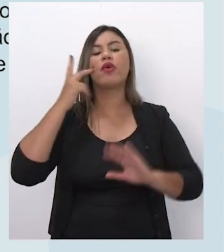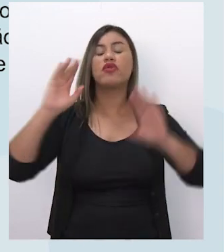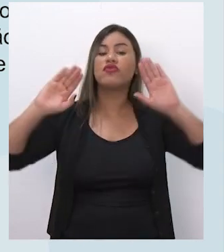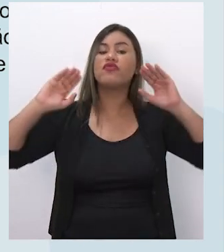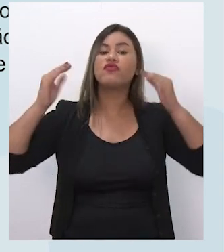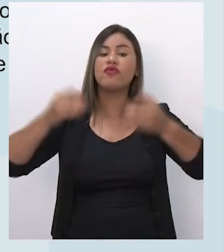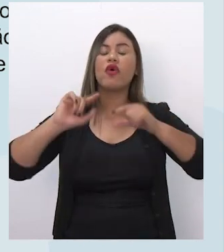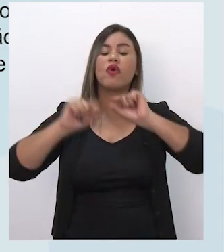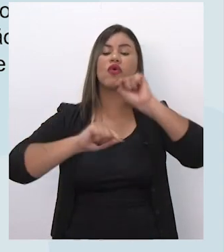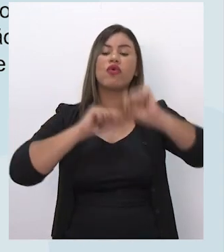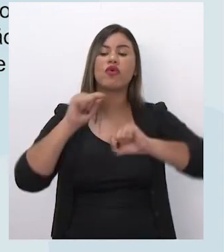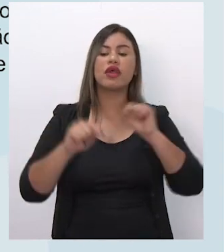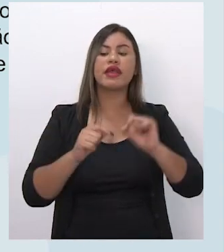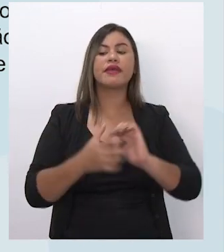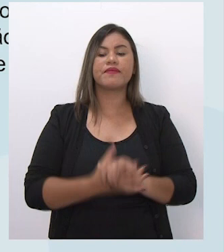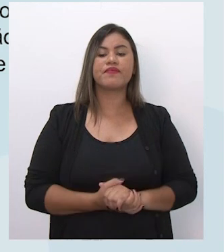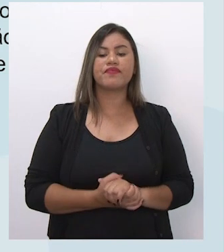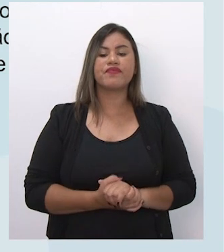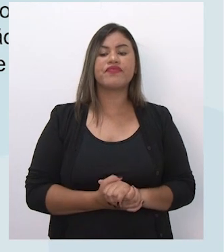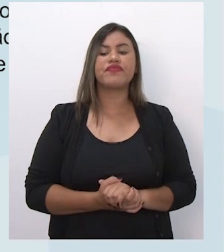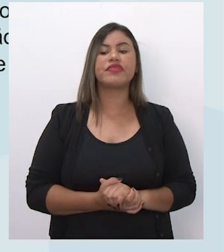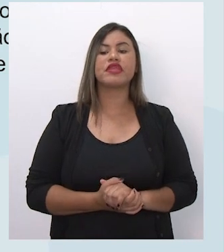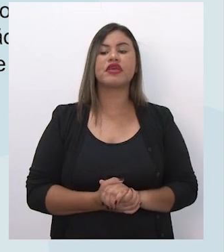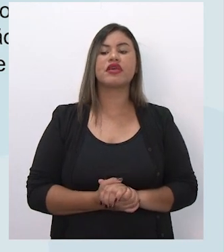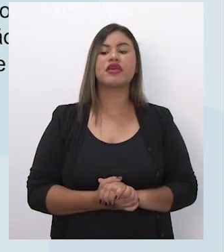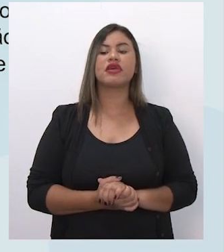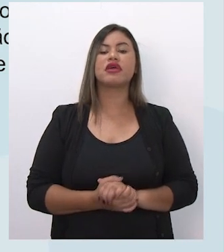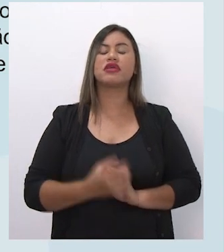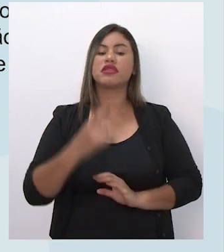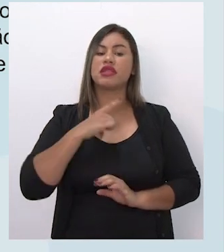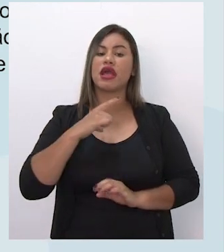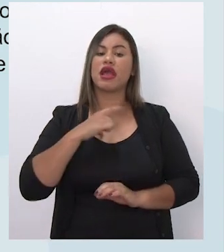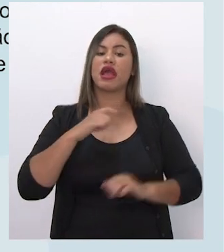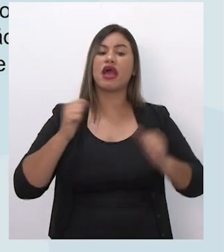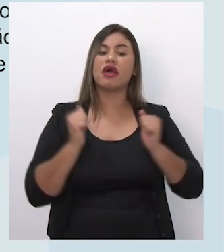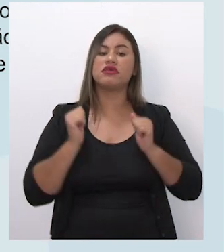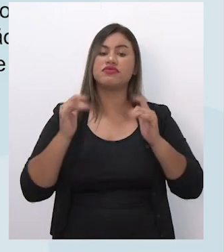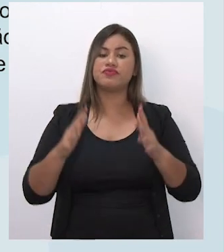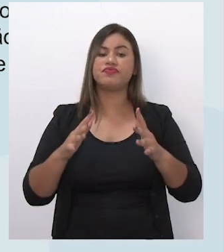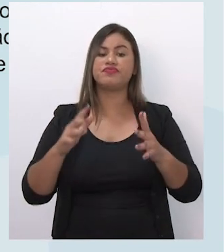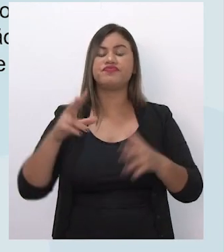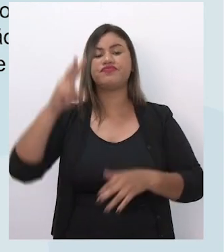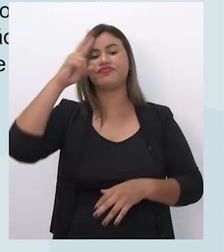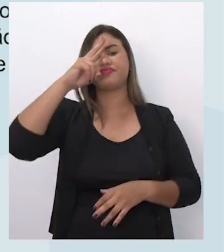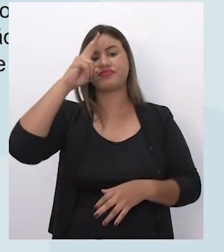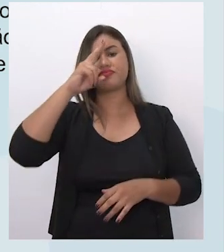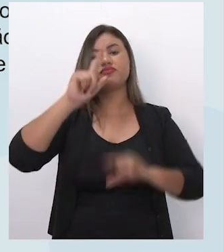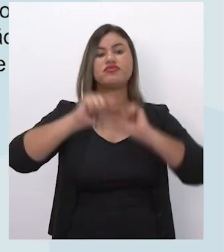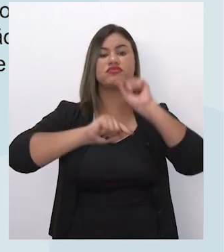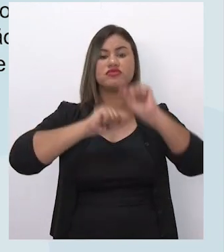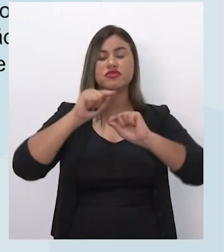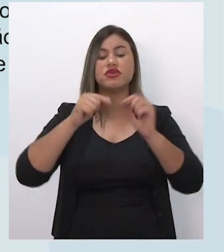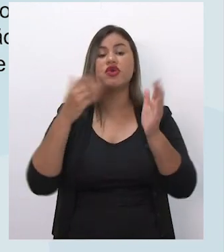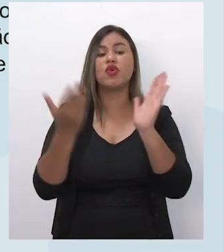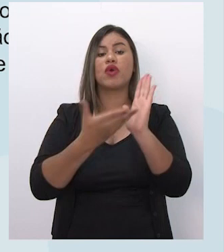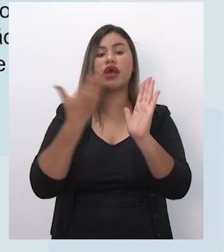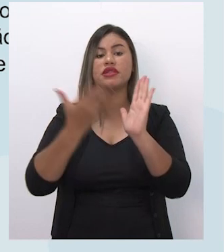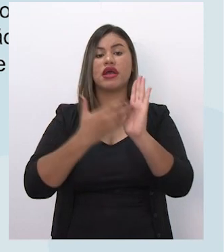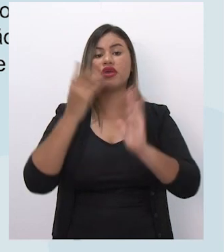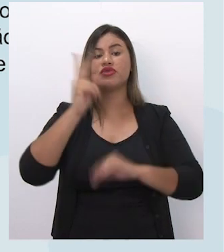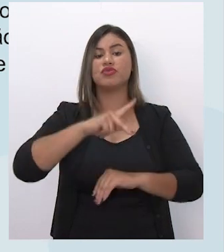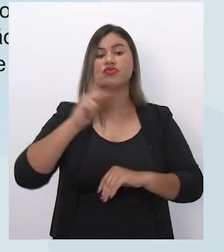prioriza, né? Então, vai aparecer aí o termo atitude historiadora. Aqui eu já menciono o seguinte, no caderno do professor, nas